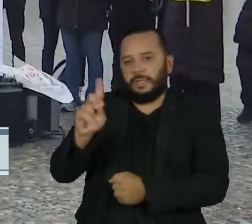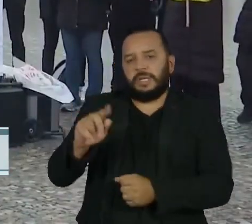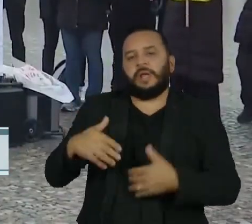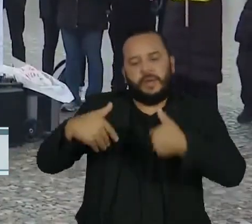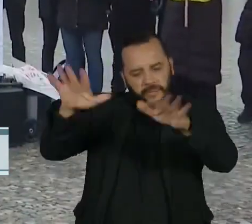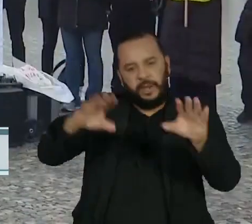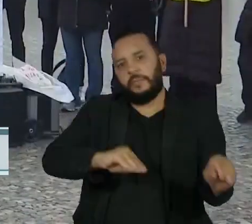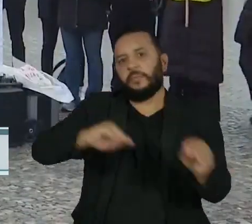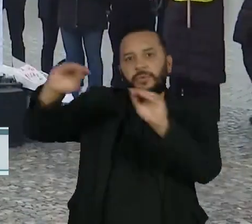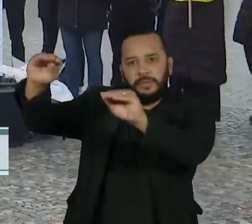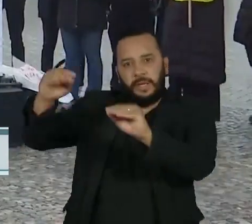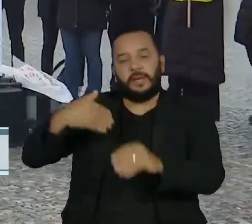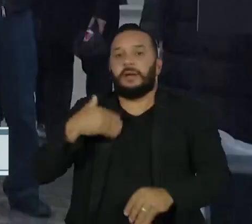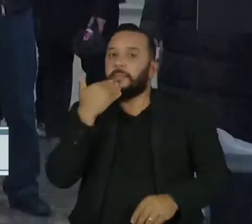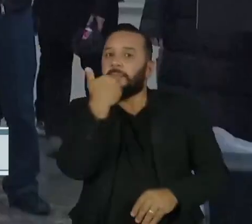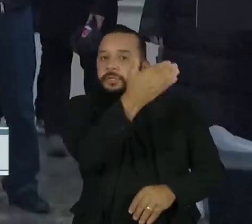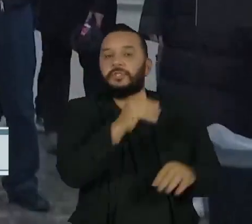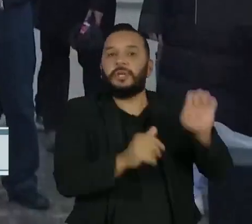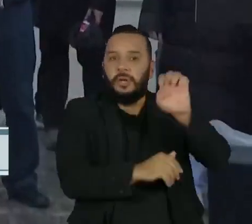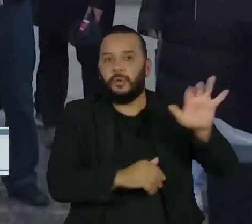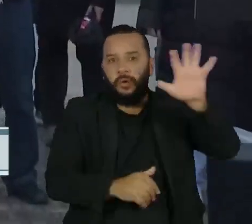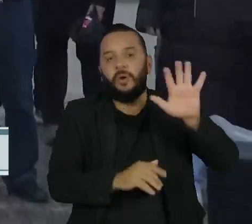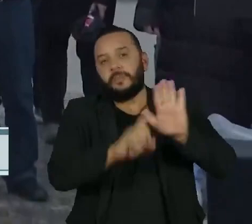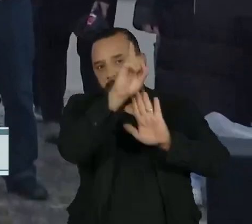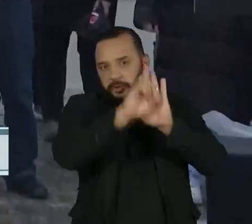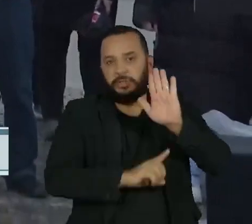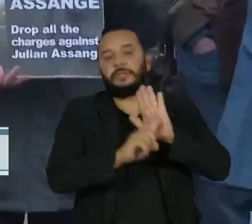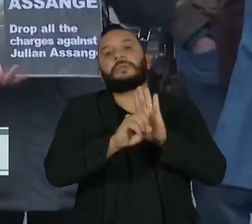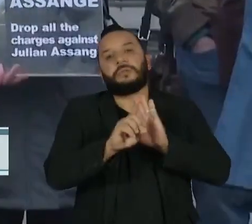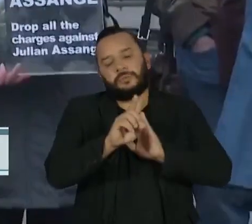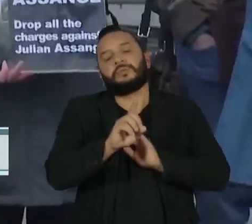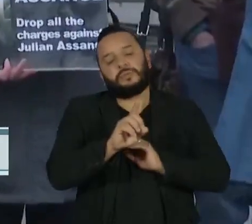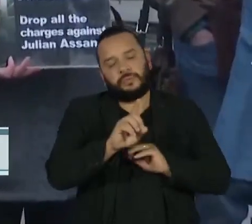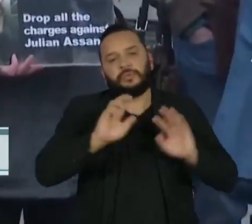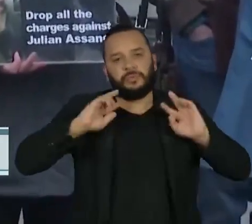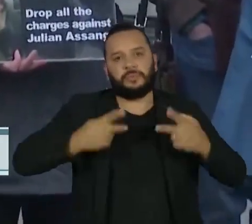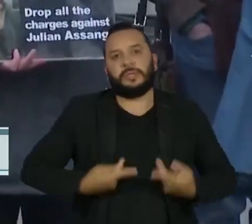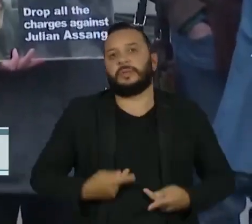fazer um apelo à Corte Europeia de Direitos Humanos para bloquear a extradição.